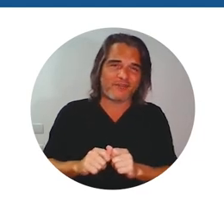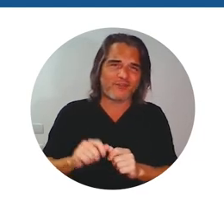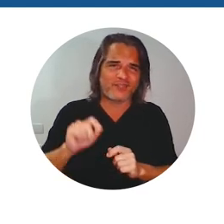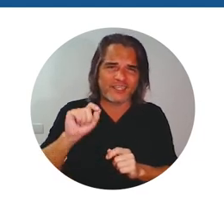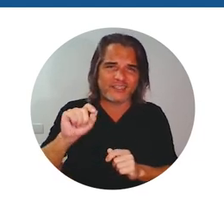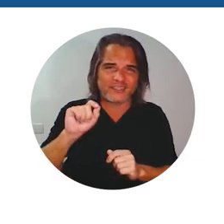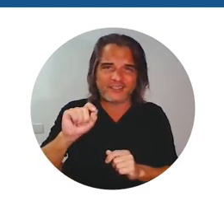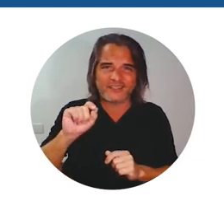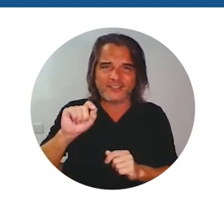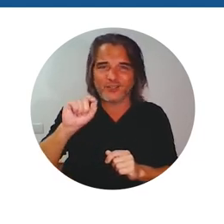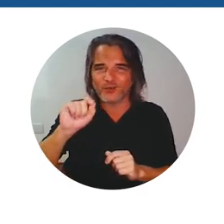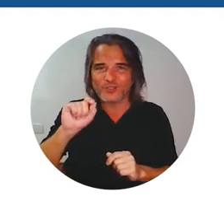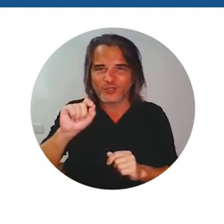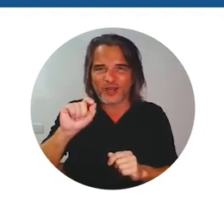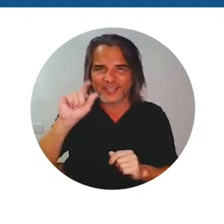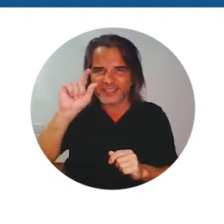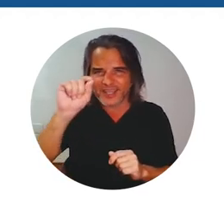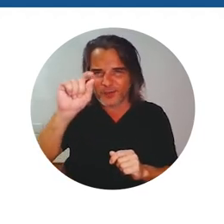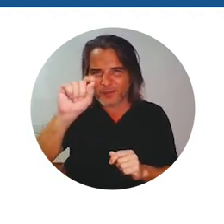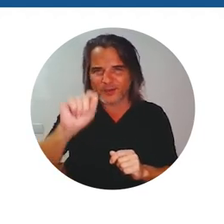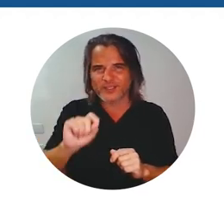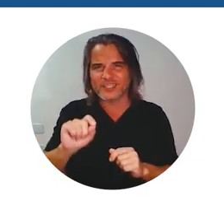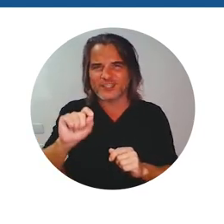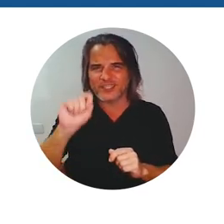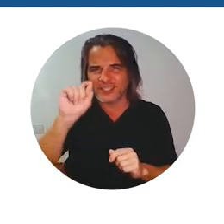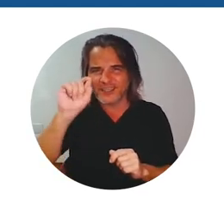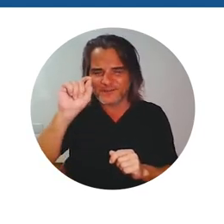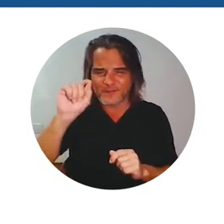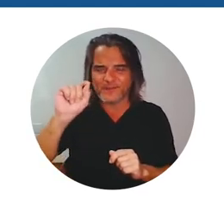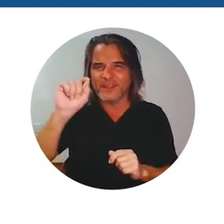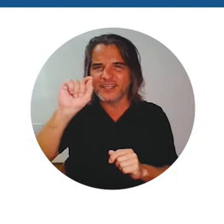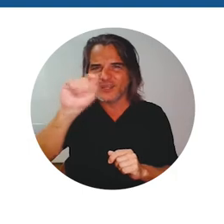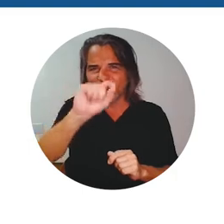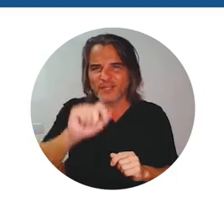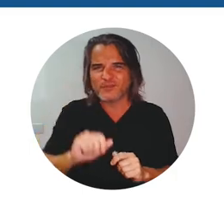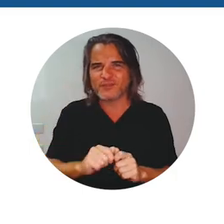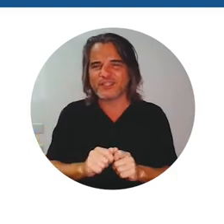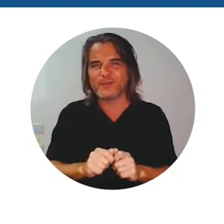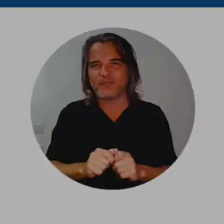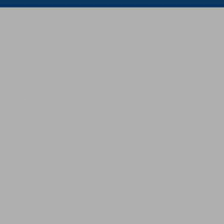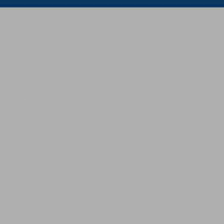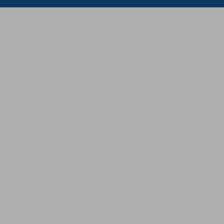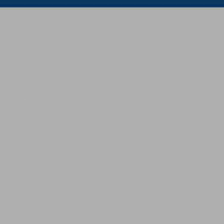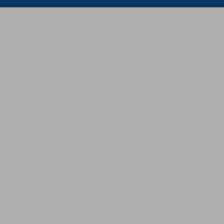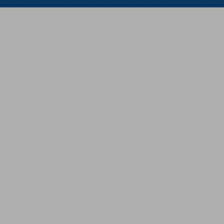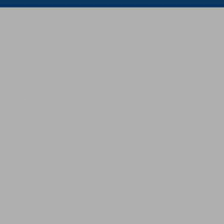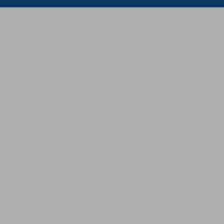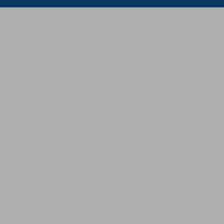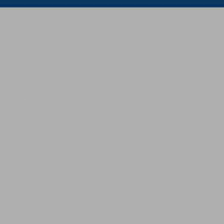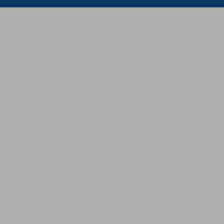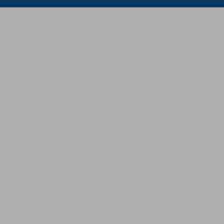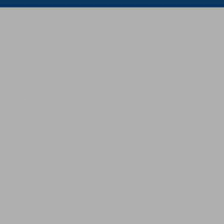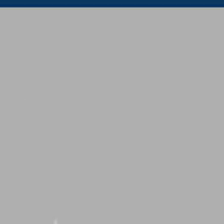de gráficos, antes de continuar, dá uma pausadinha e olha por você mesmo.